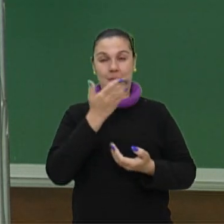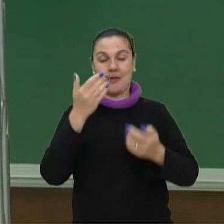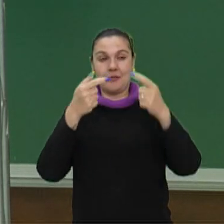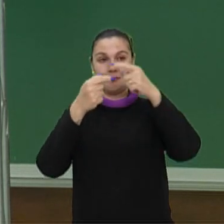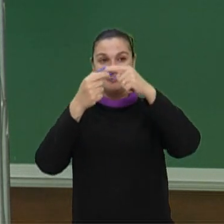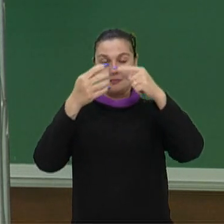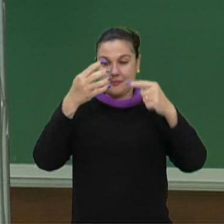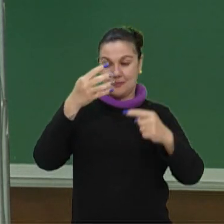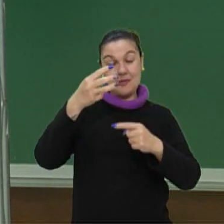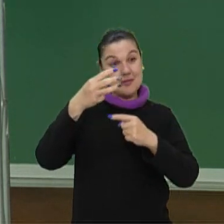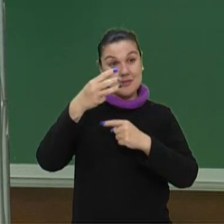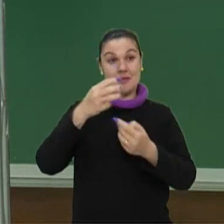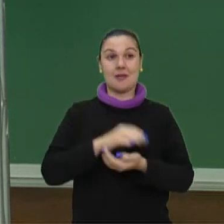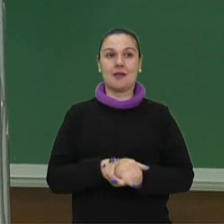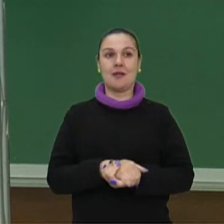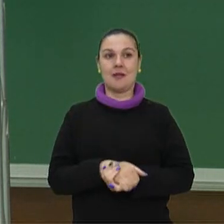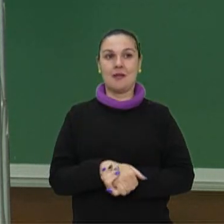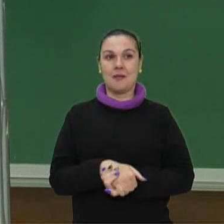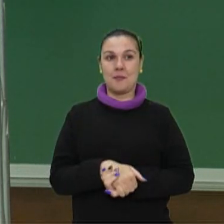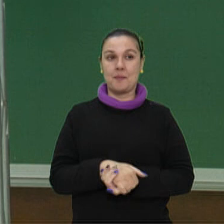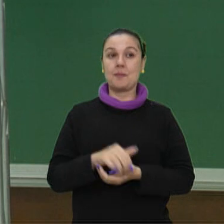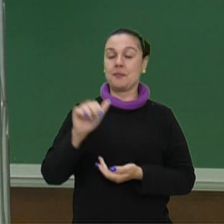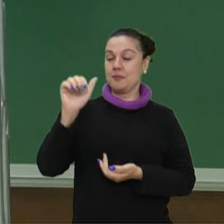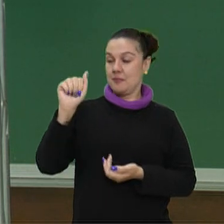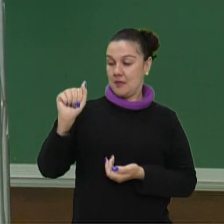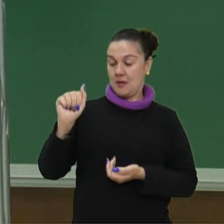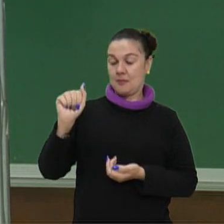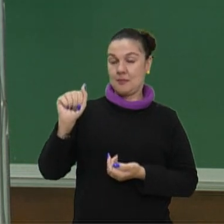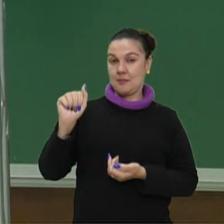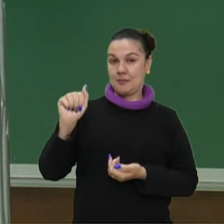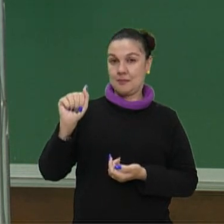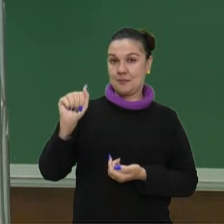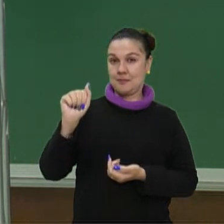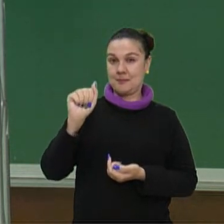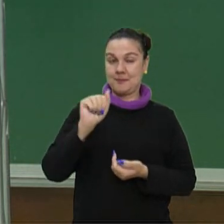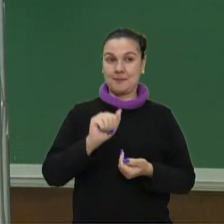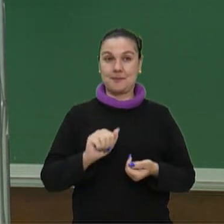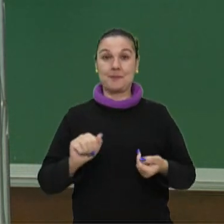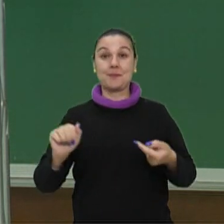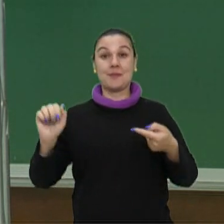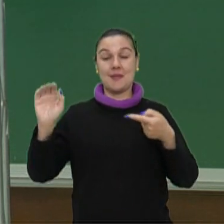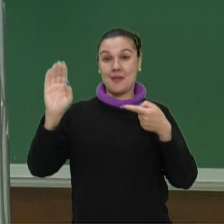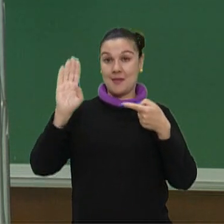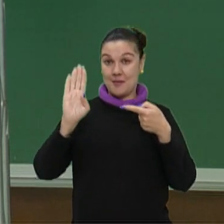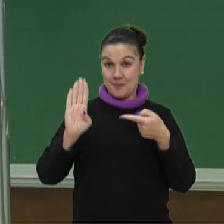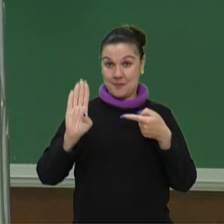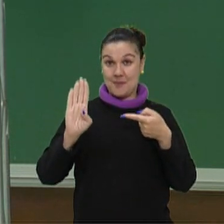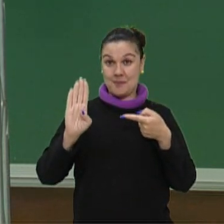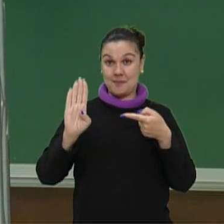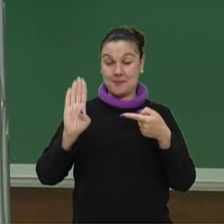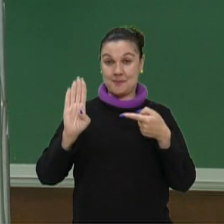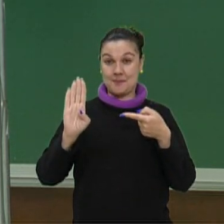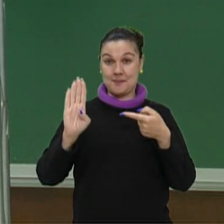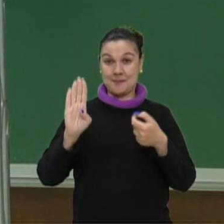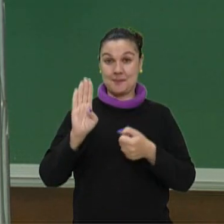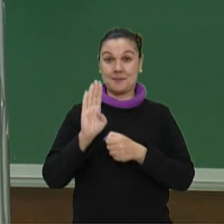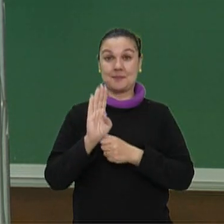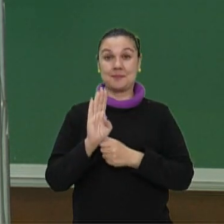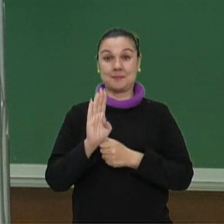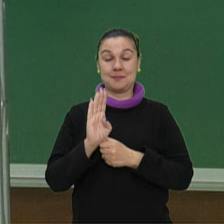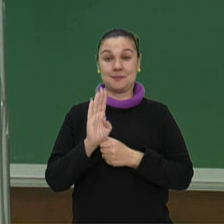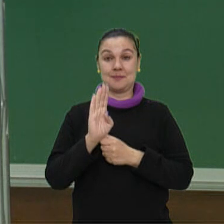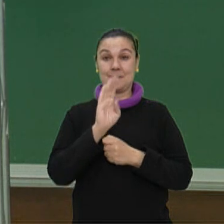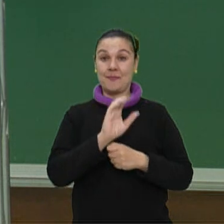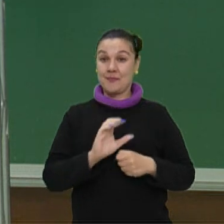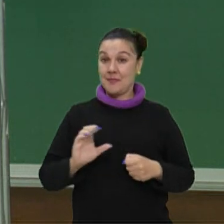cada uma das seguintes equações. Item A, x ao quadrado menos 5x mais 6 igual a zero. O item B é x quadrado menos